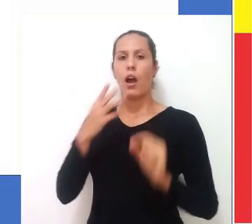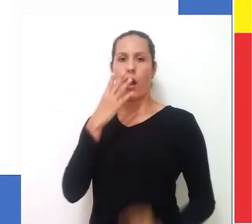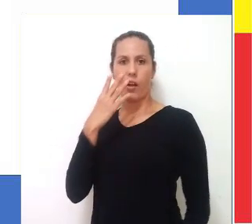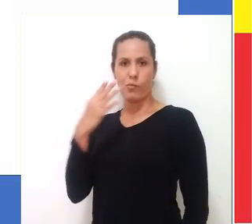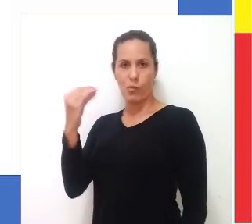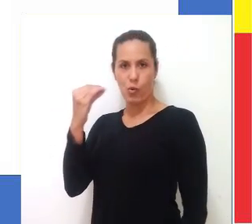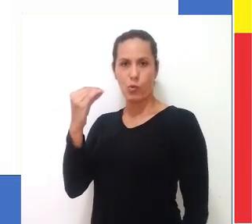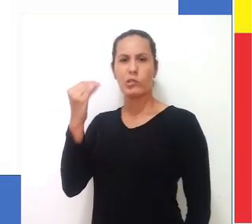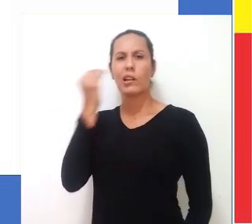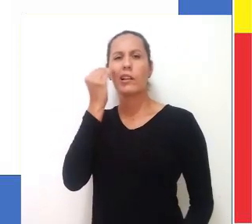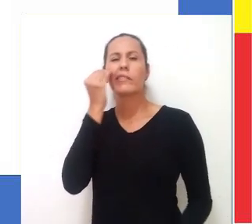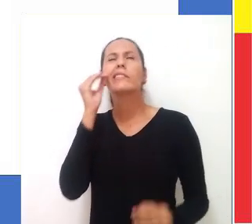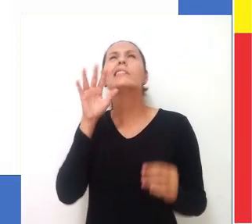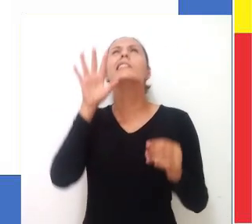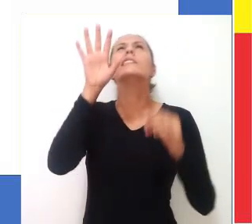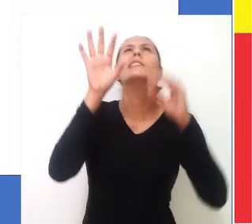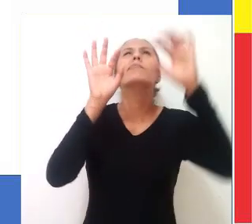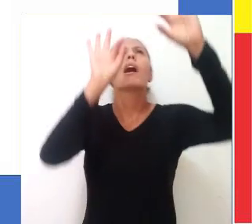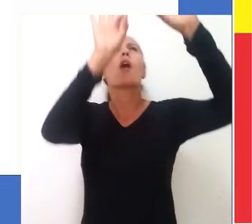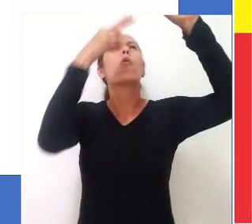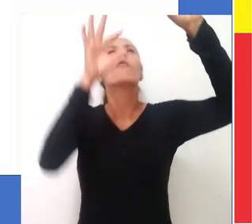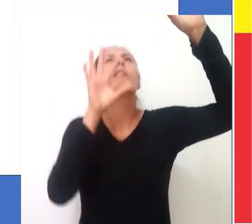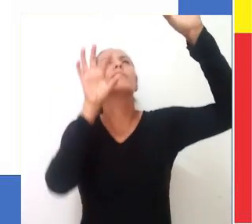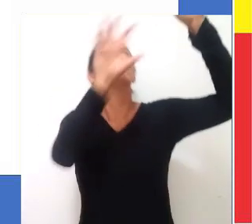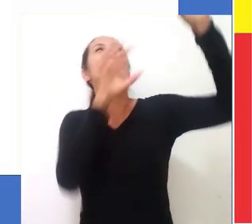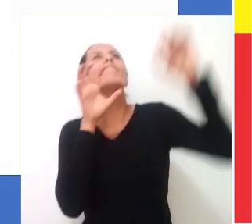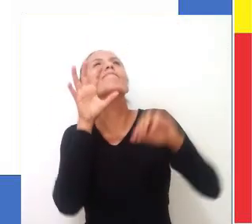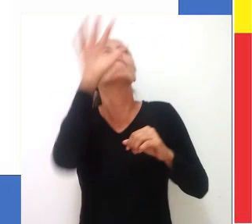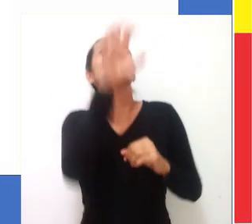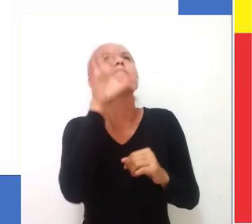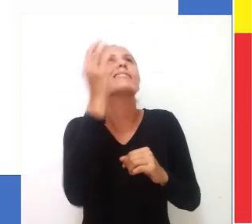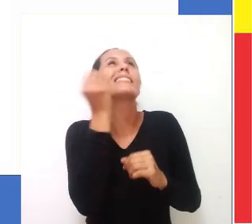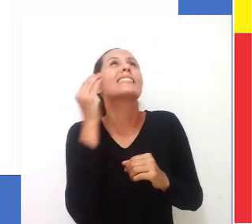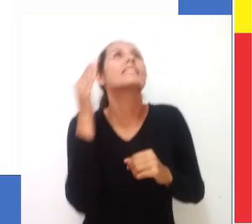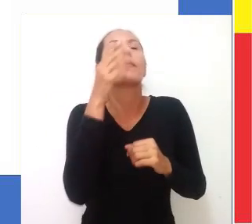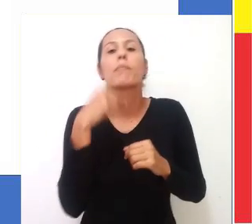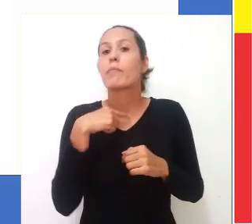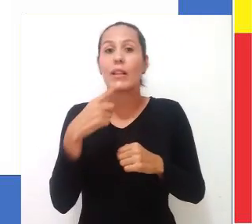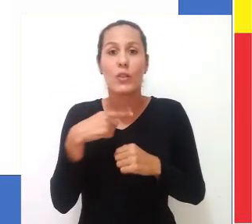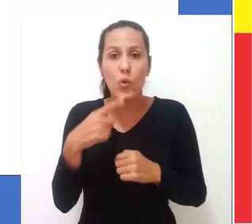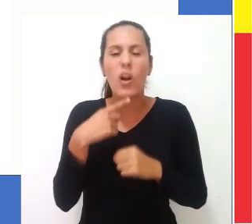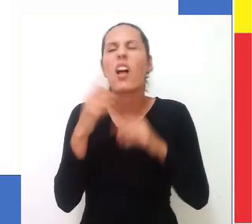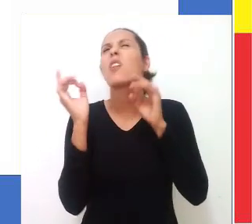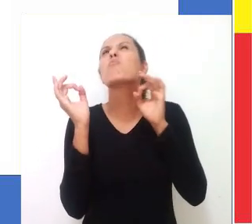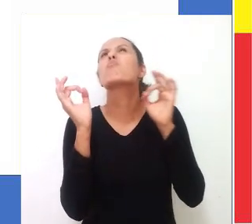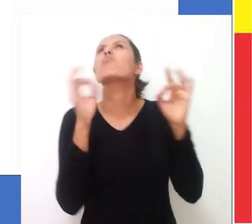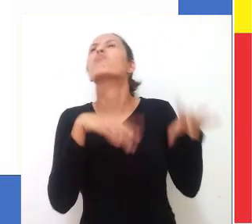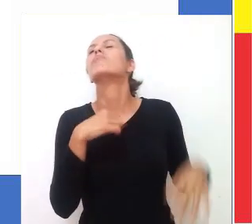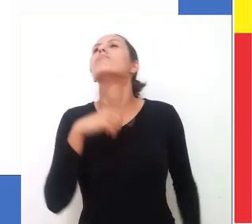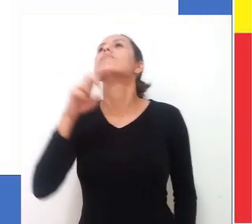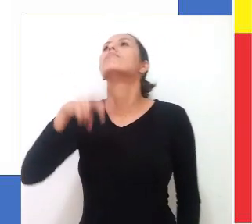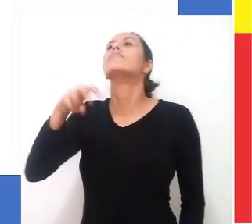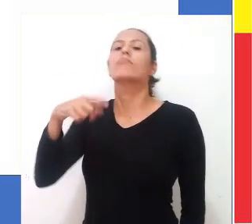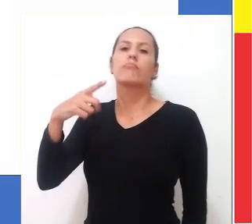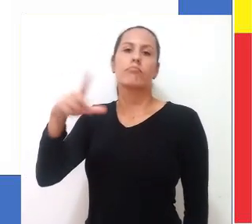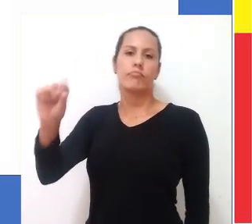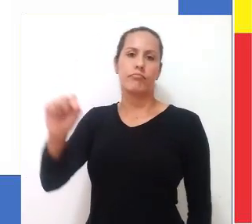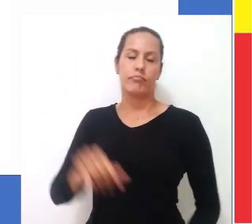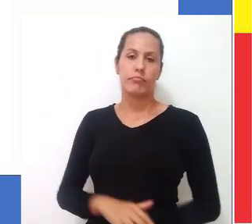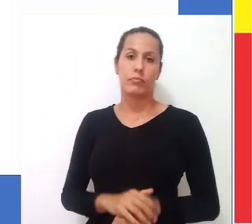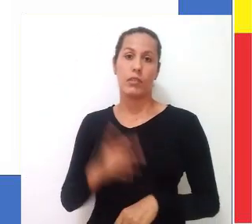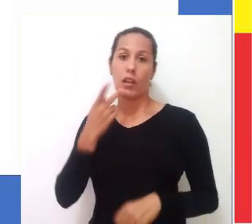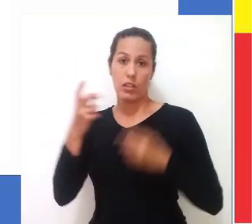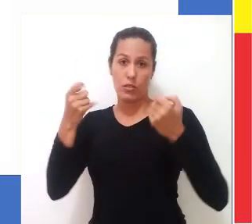a raposa, ela tenta pegar as uvas, como ela não consegue, ela despreza. Então, a moral